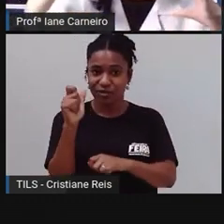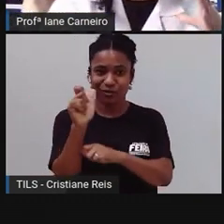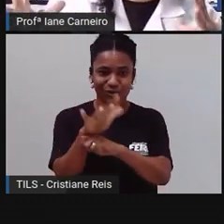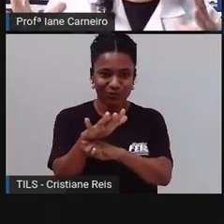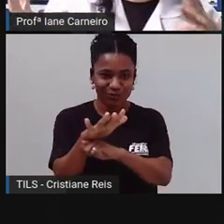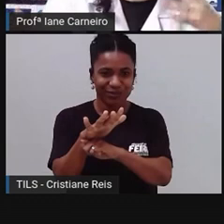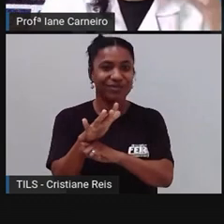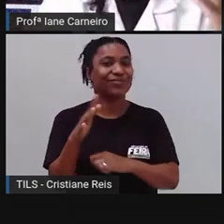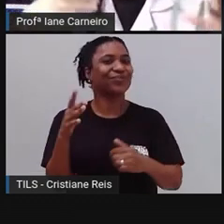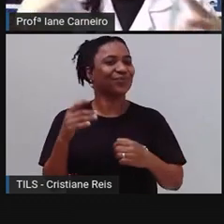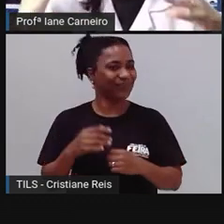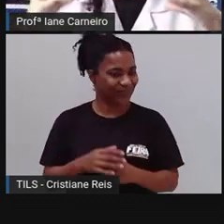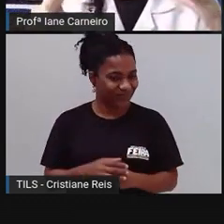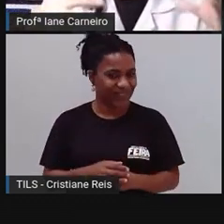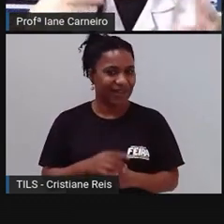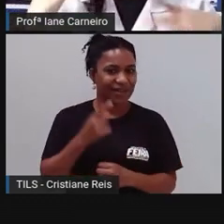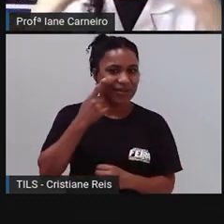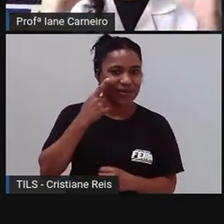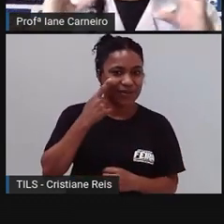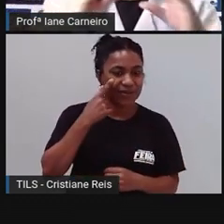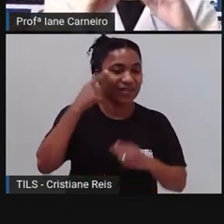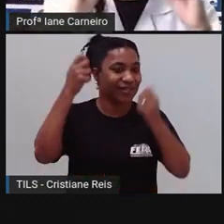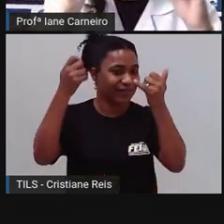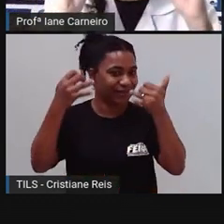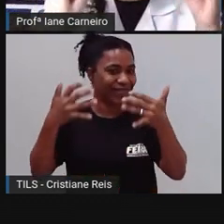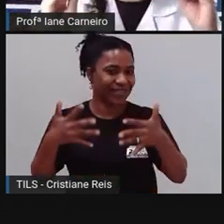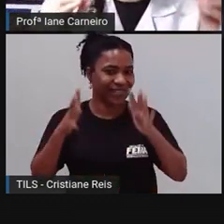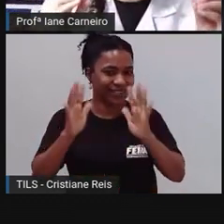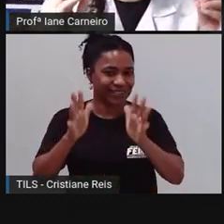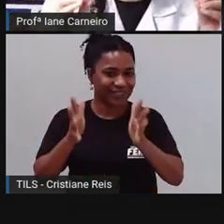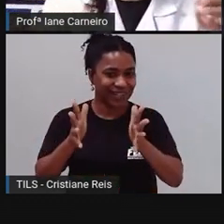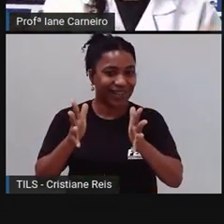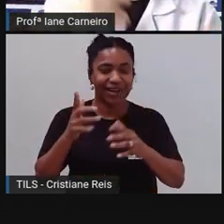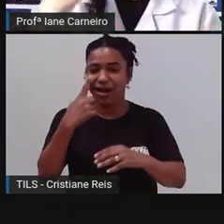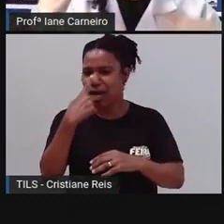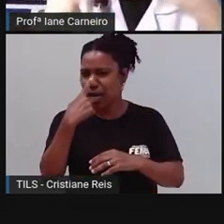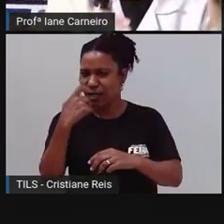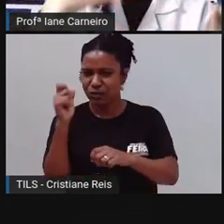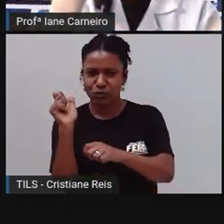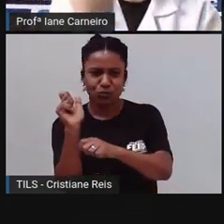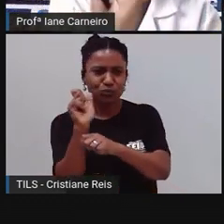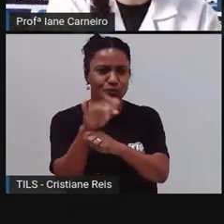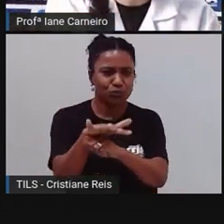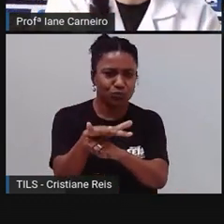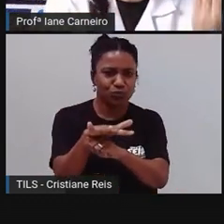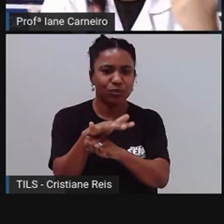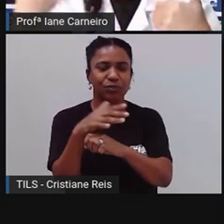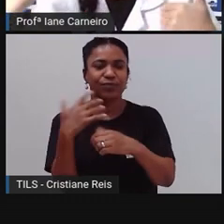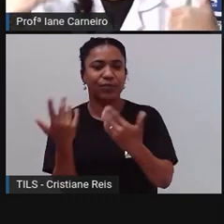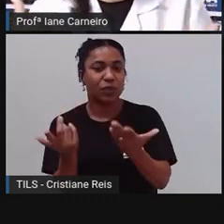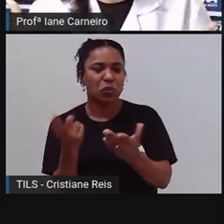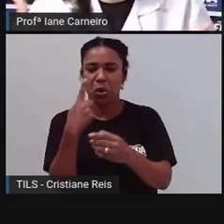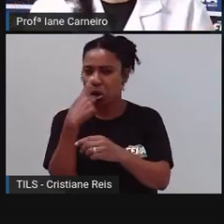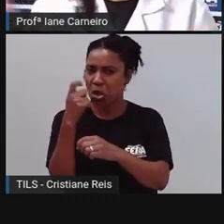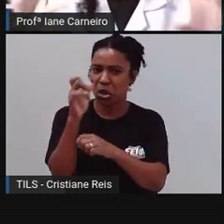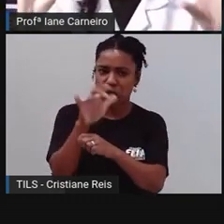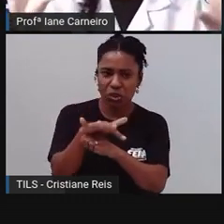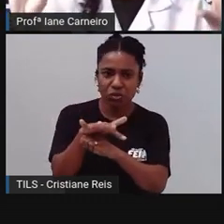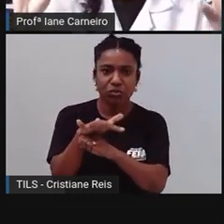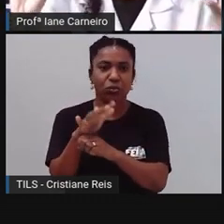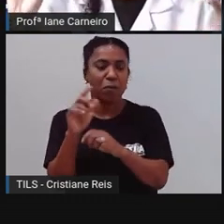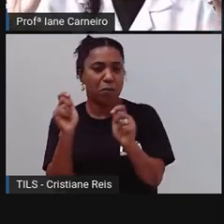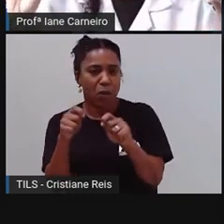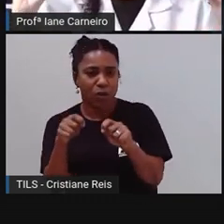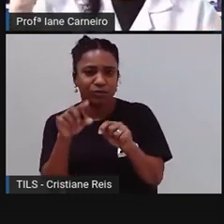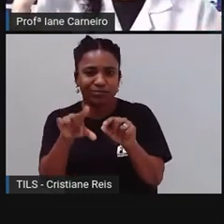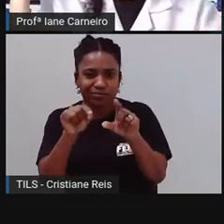algumas questões, né, explicou para vocês algumas diferenças, né, do que é lixo, o que não é lixo, e